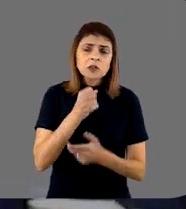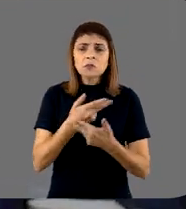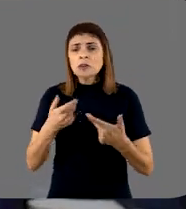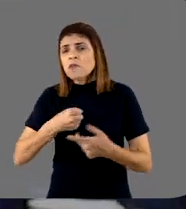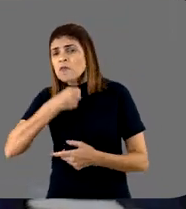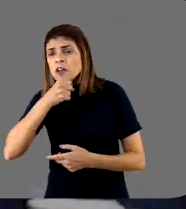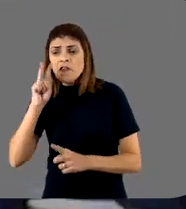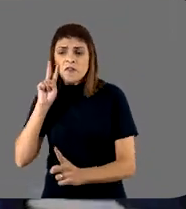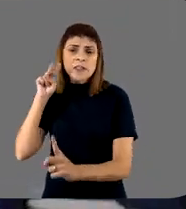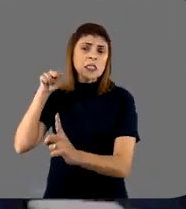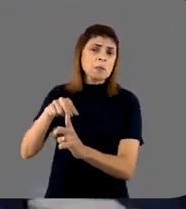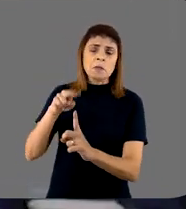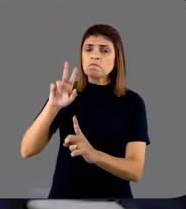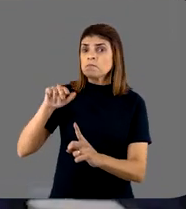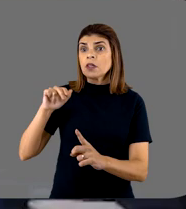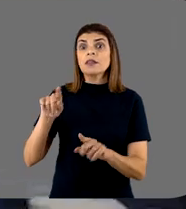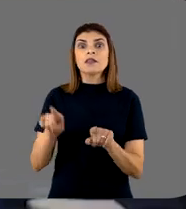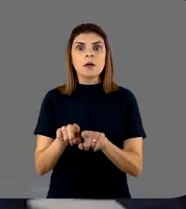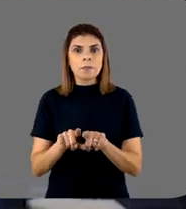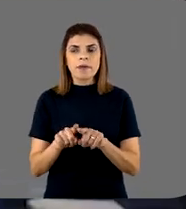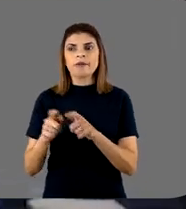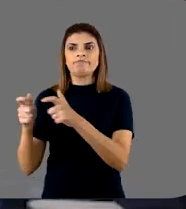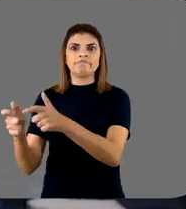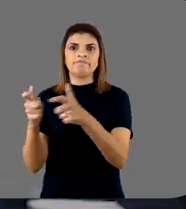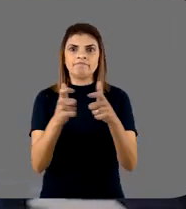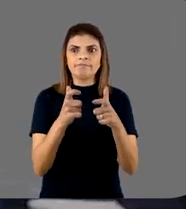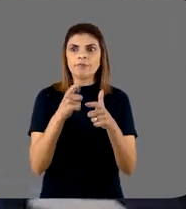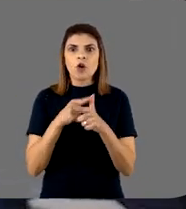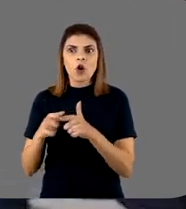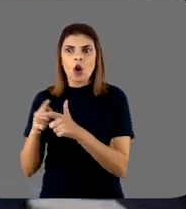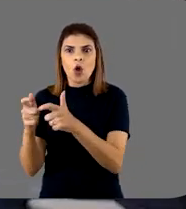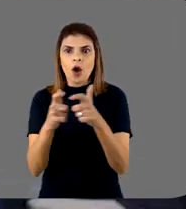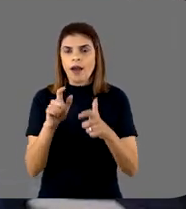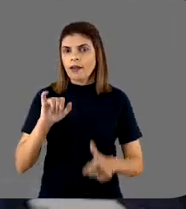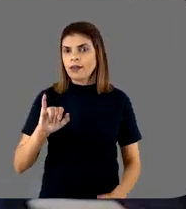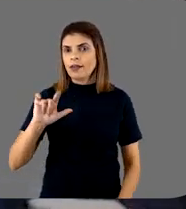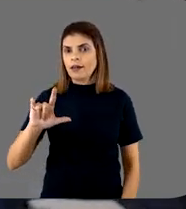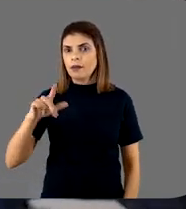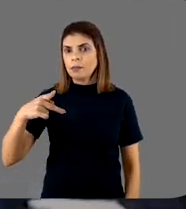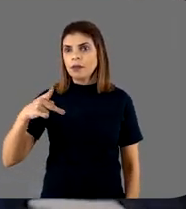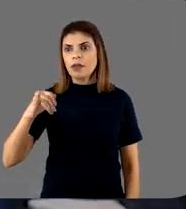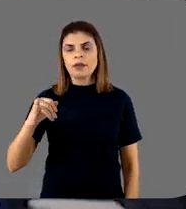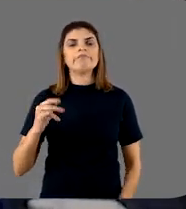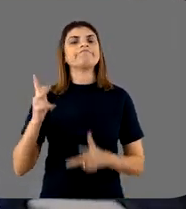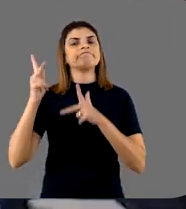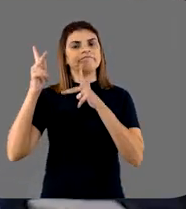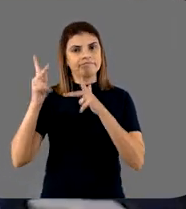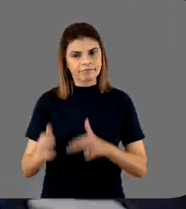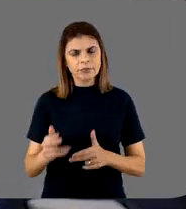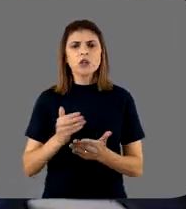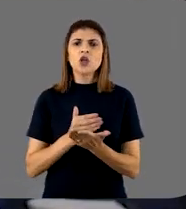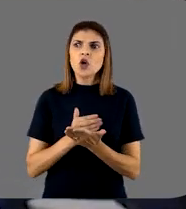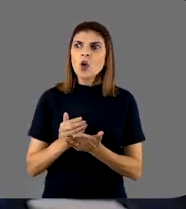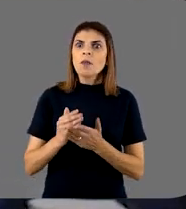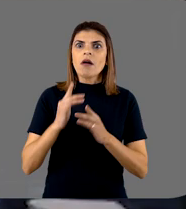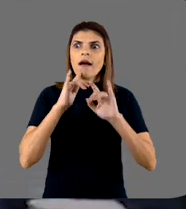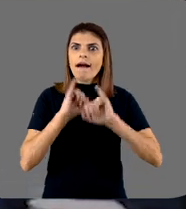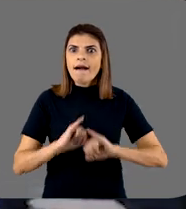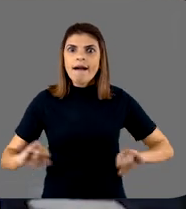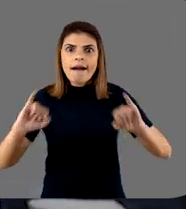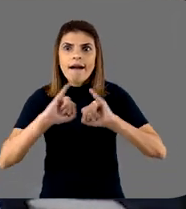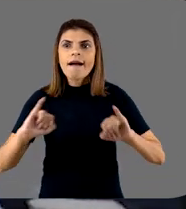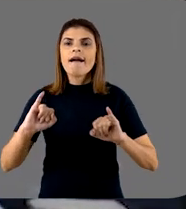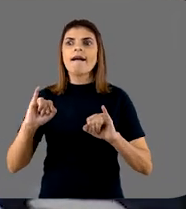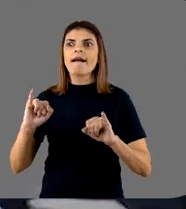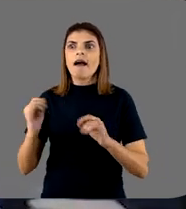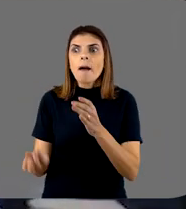muita visibilidade. E as ILPI igualmente, né? Então a gente começou a estar na